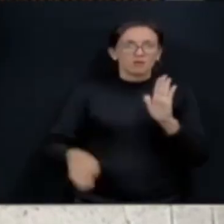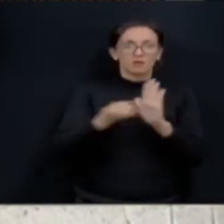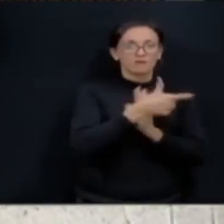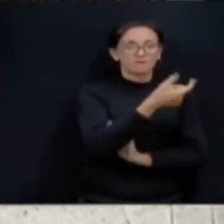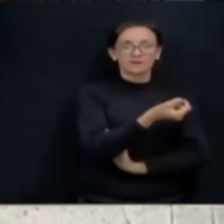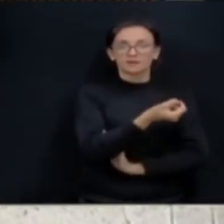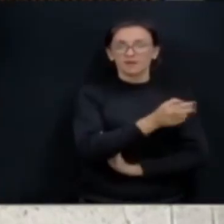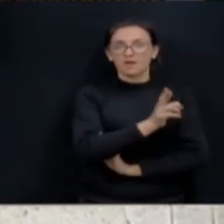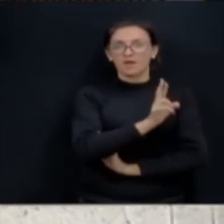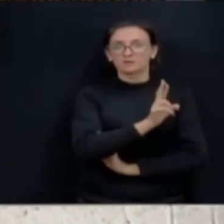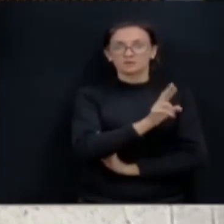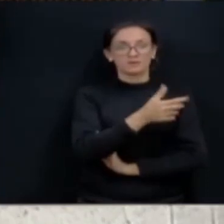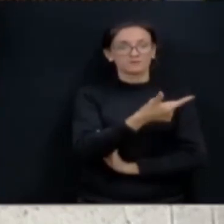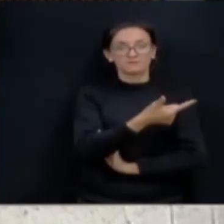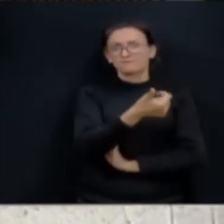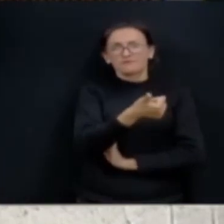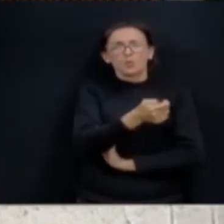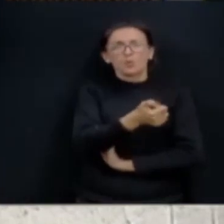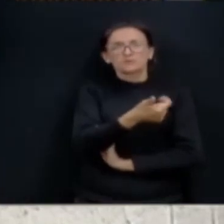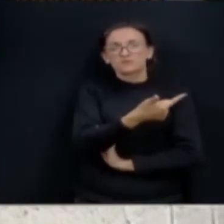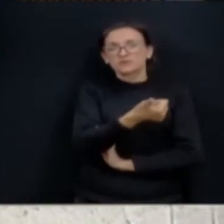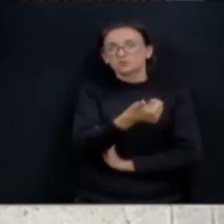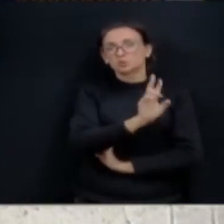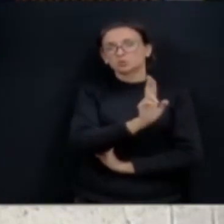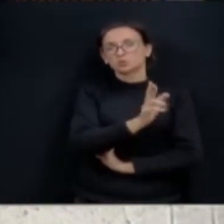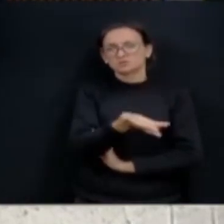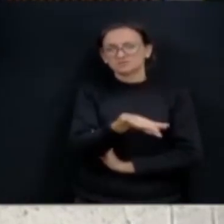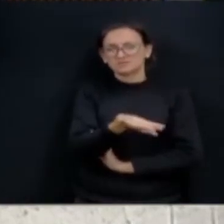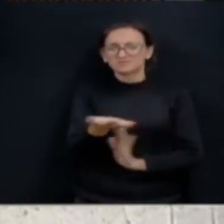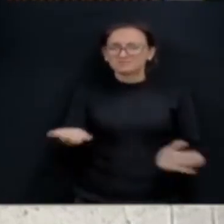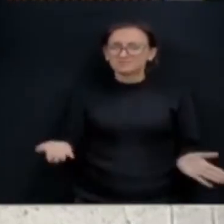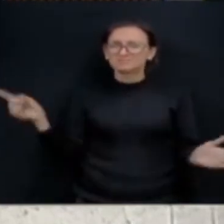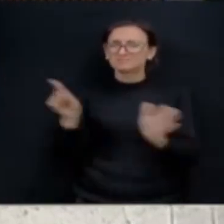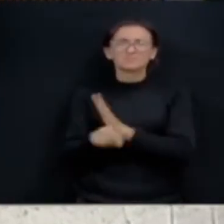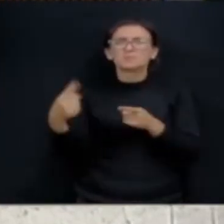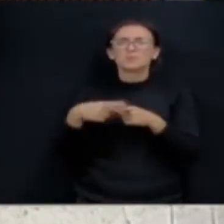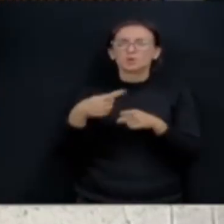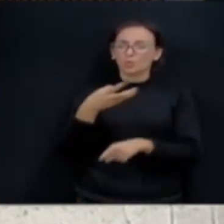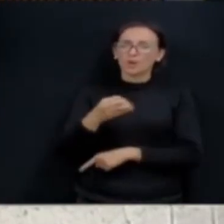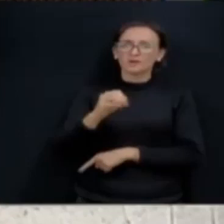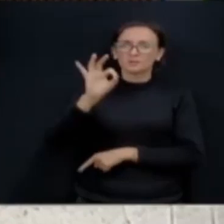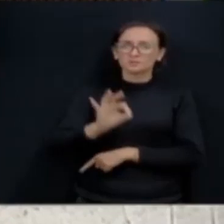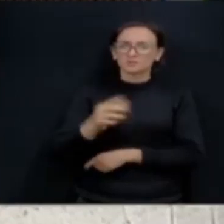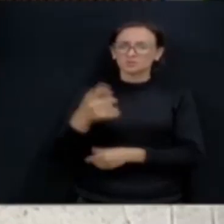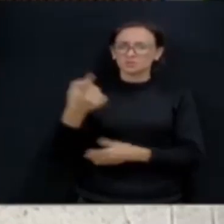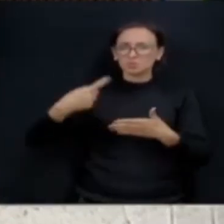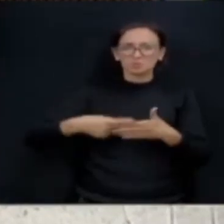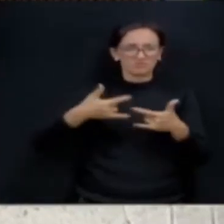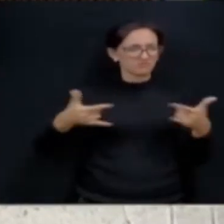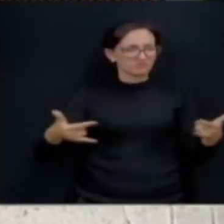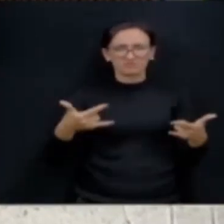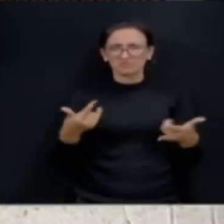20,98, ou seja, R$ 21. O porquê de um degrau tarifário de 40%, não se tem memória de cálculo, não